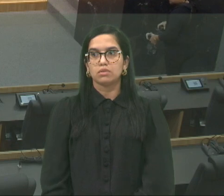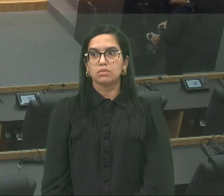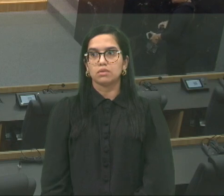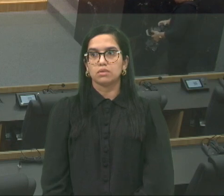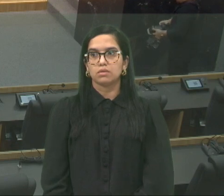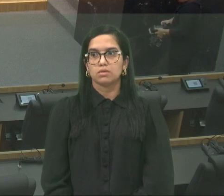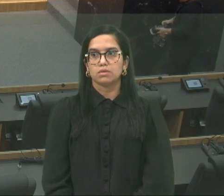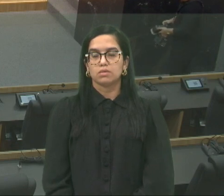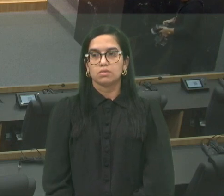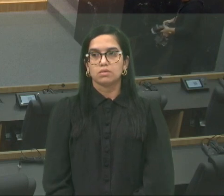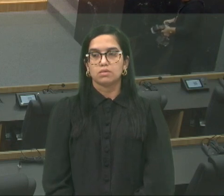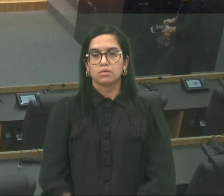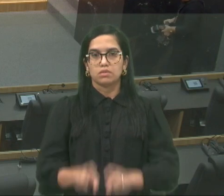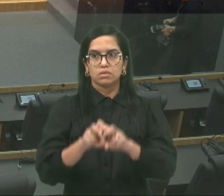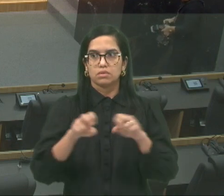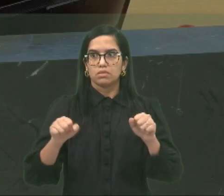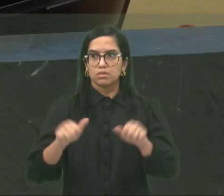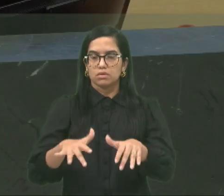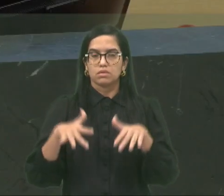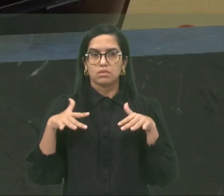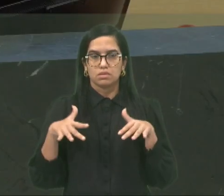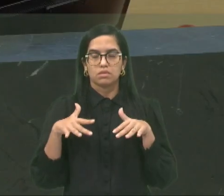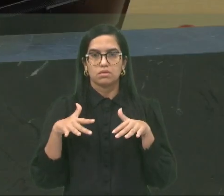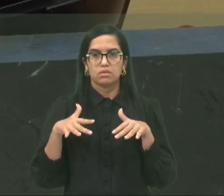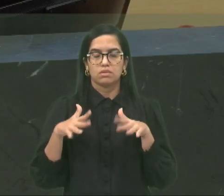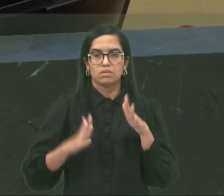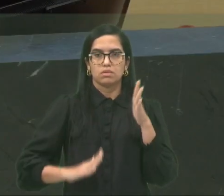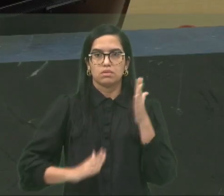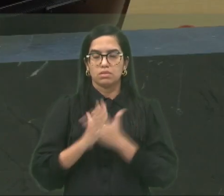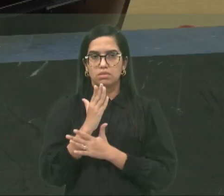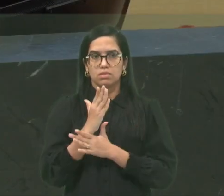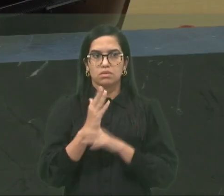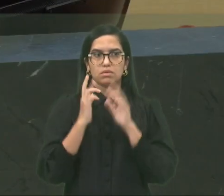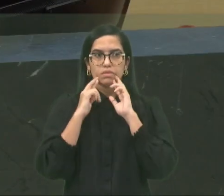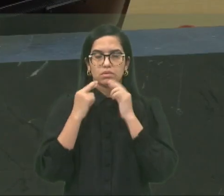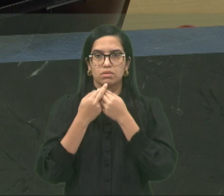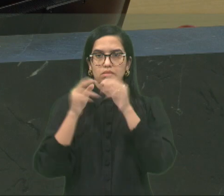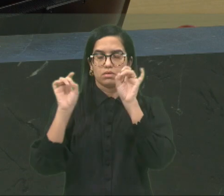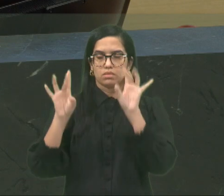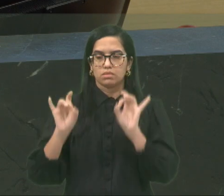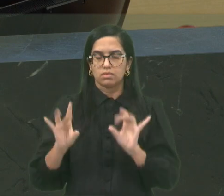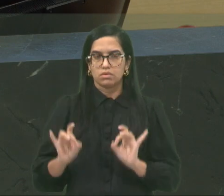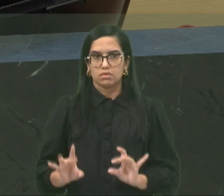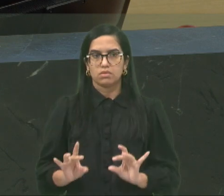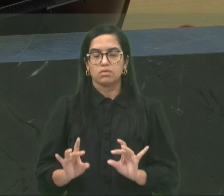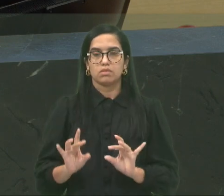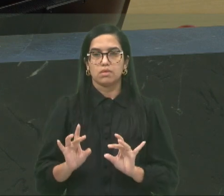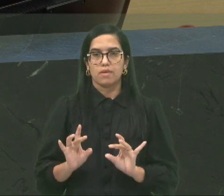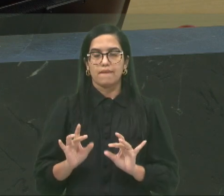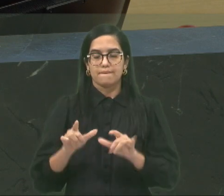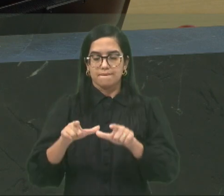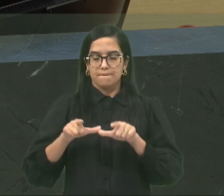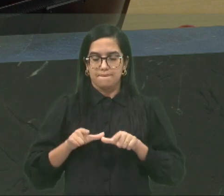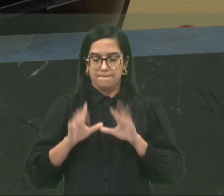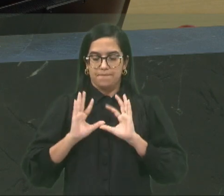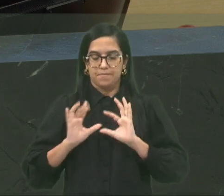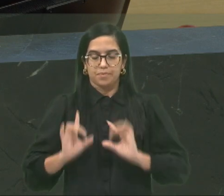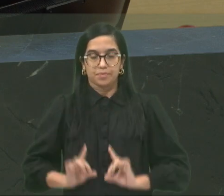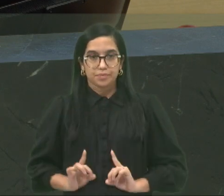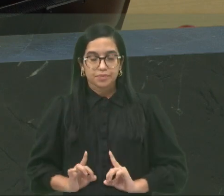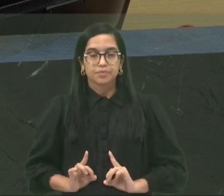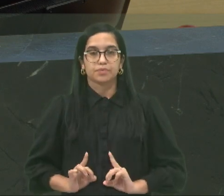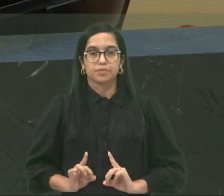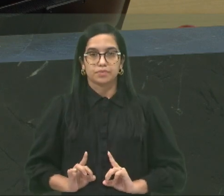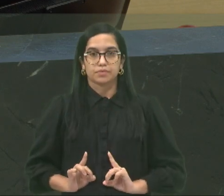O plenário desta casa aprovou a realização de uma sessão solene de concessão dos títulos de cidadania